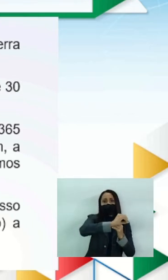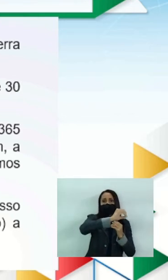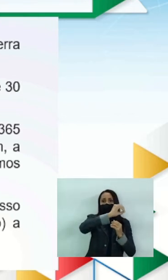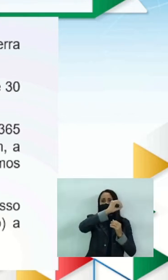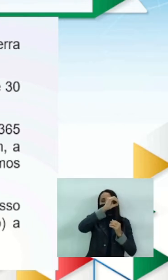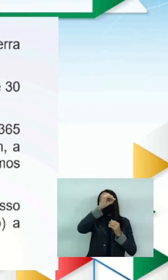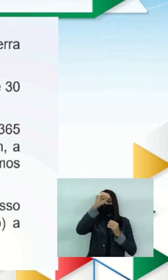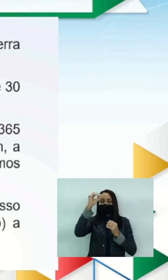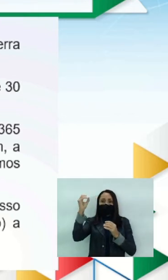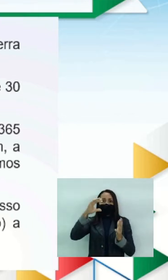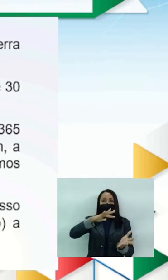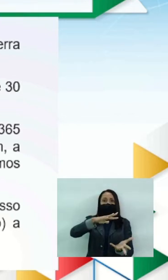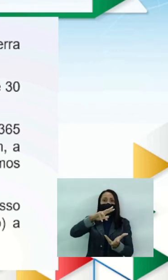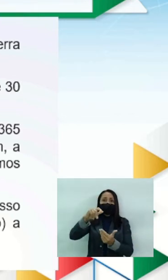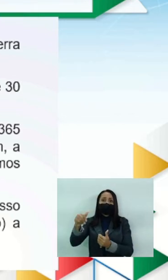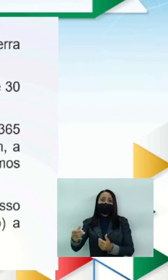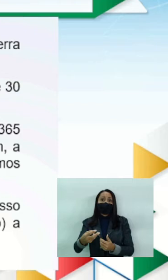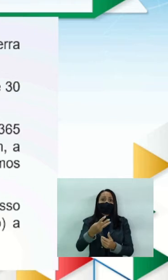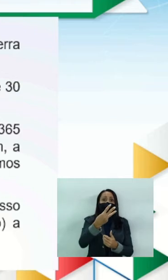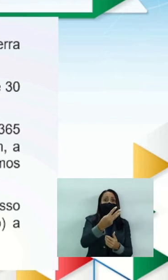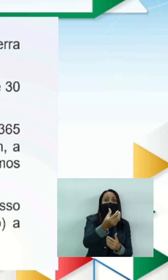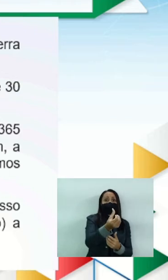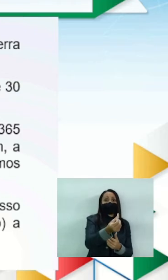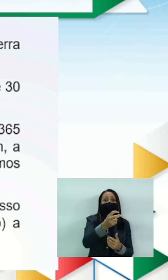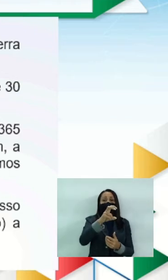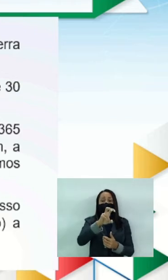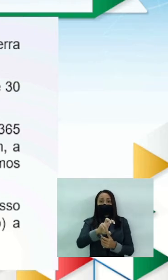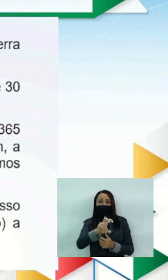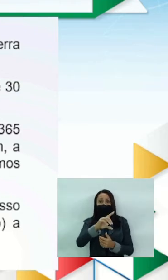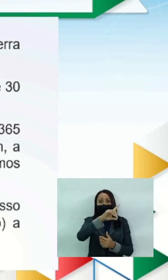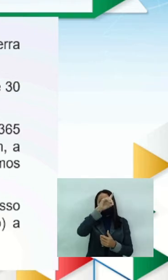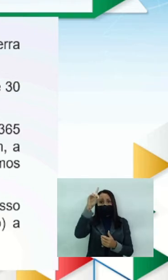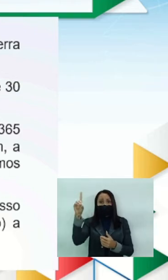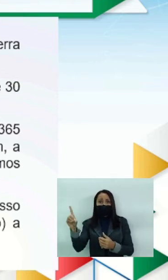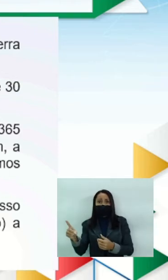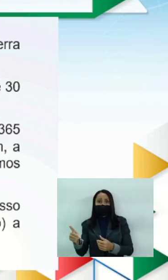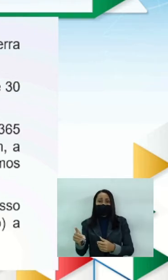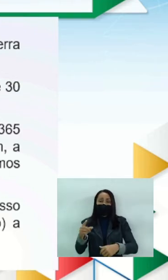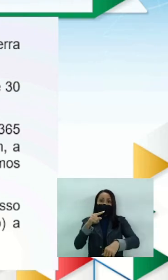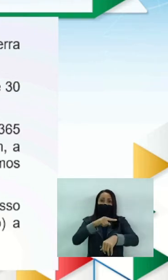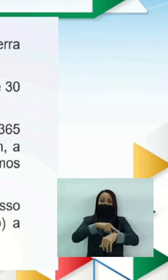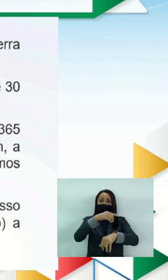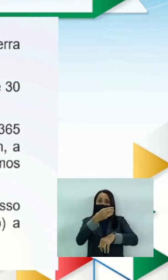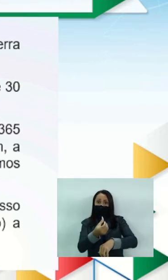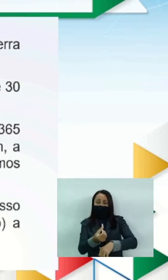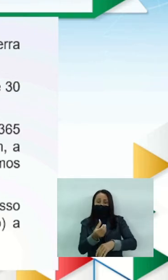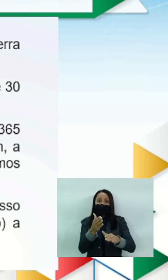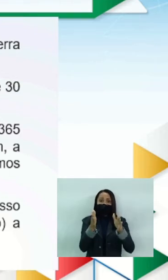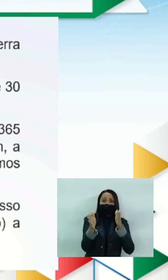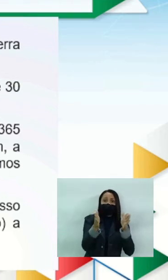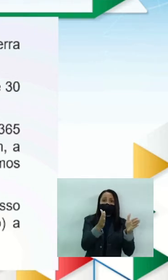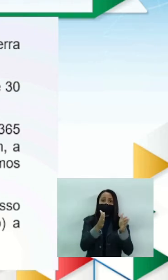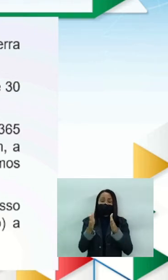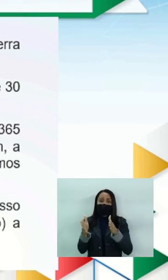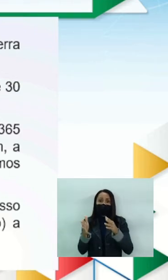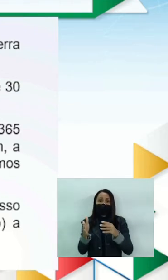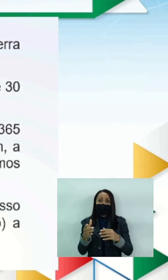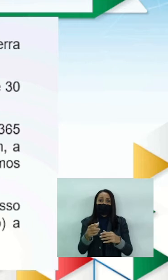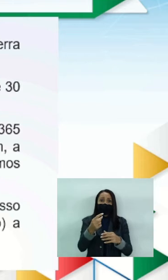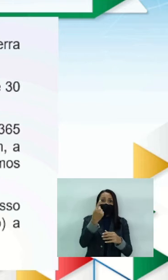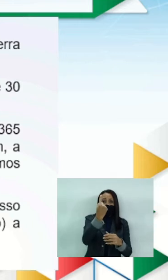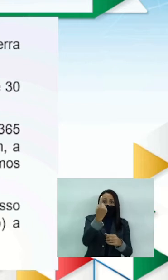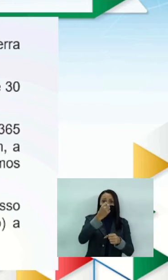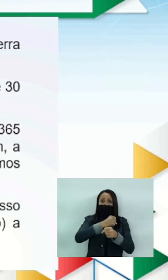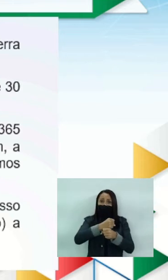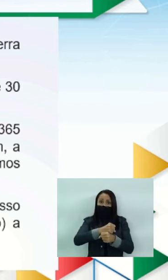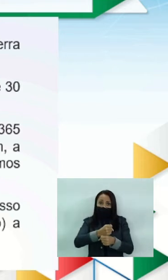a Terra leva 365 dias e 6 horas, sendo esse período de um ano. Porém, a